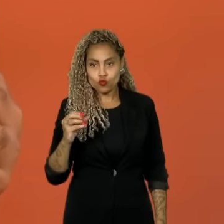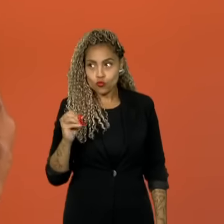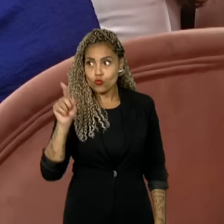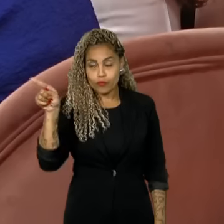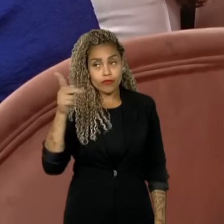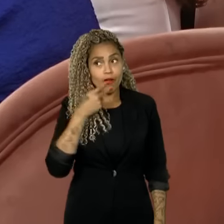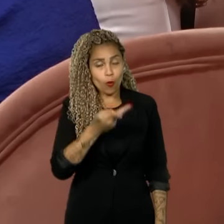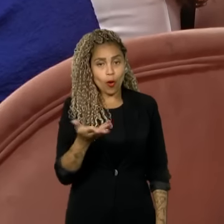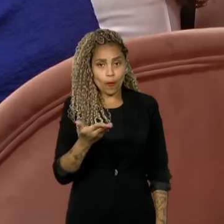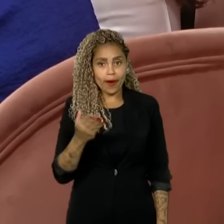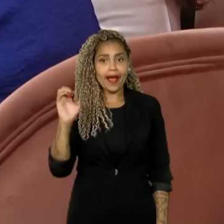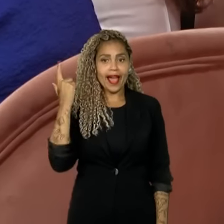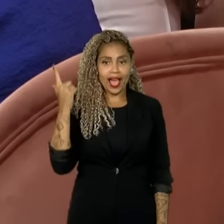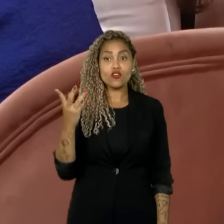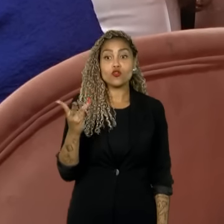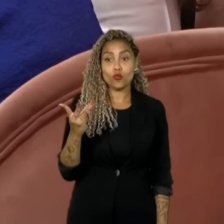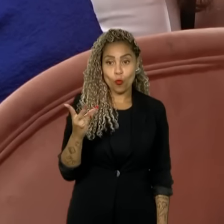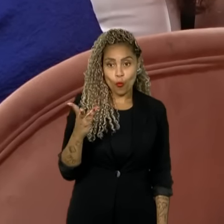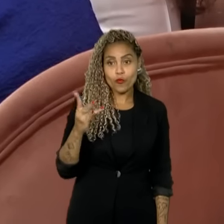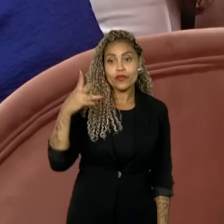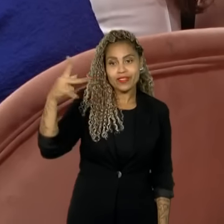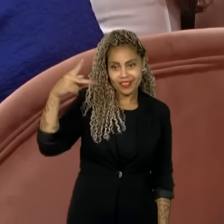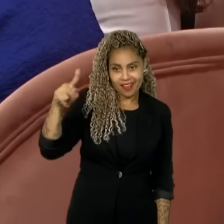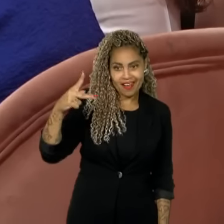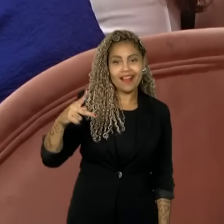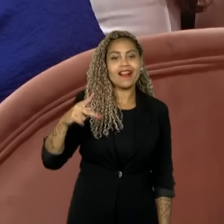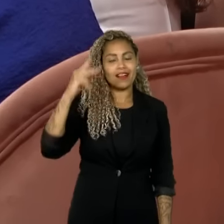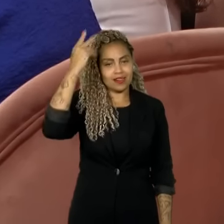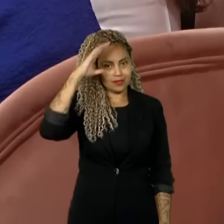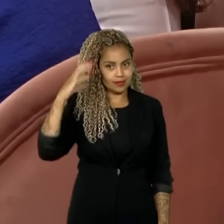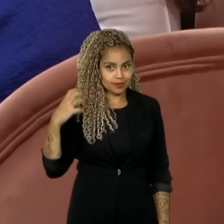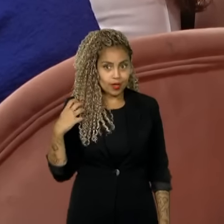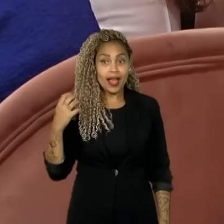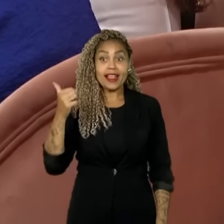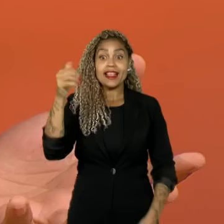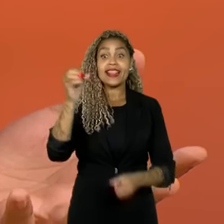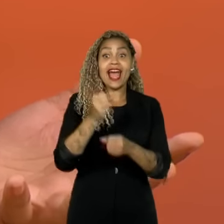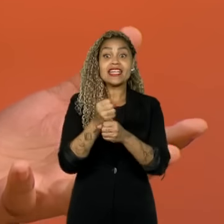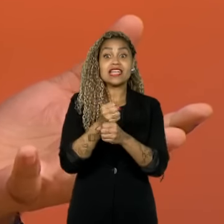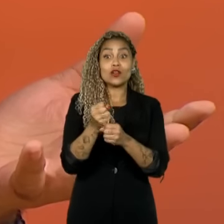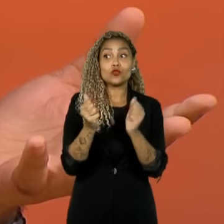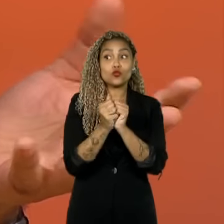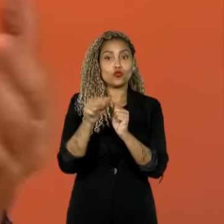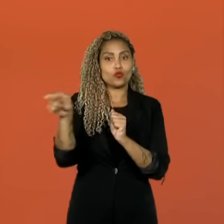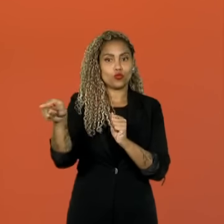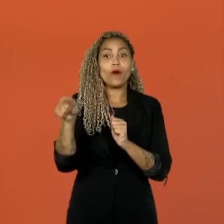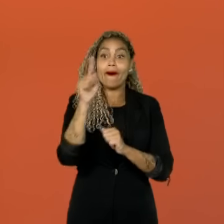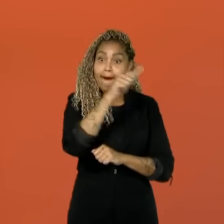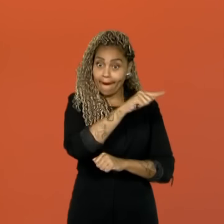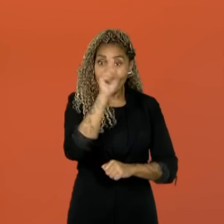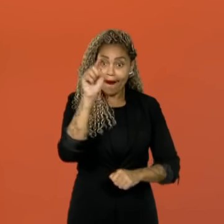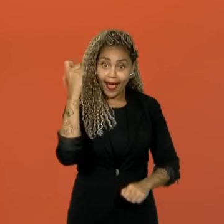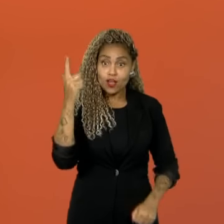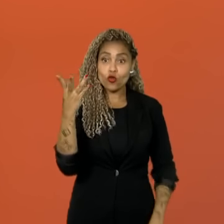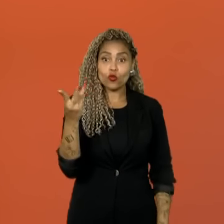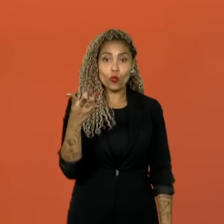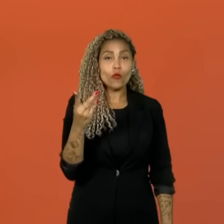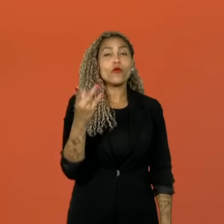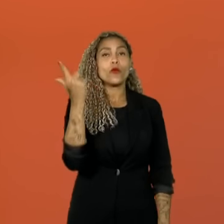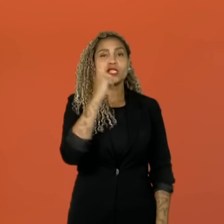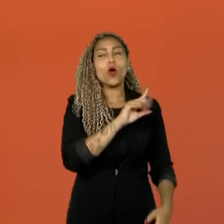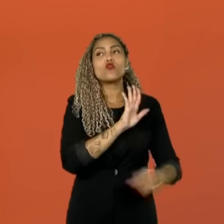noivo dela e tal. Né? Foi o Aurino, foi o noivo. 10 anos com ela. O Aurino foi o noivo da Clara, que viabilizou a vinda dela para o Rio de